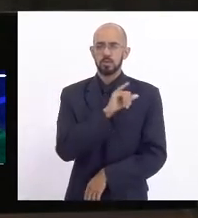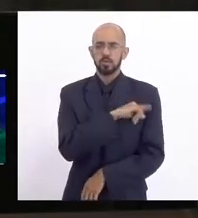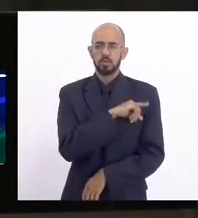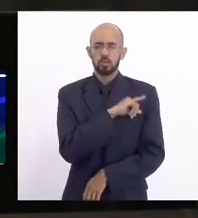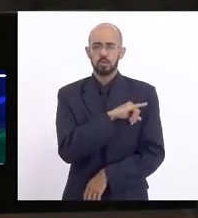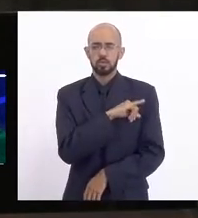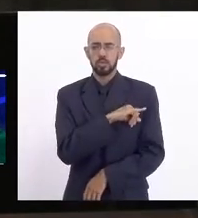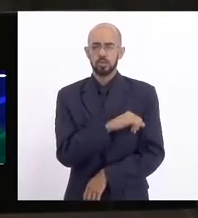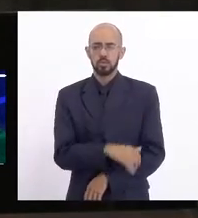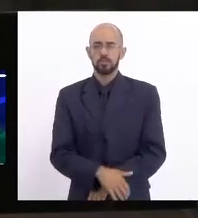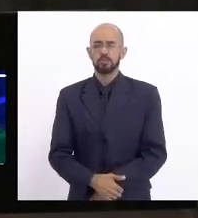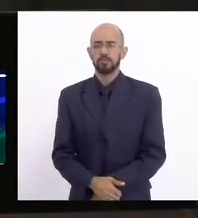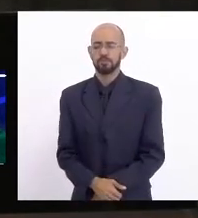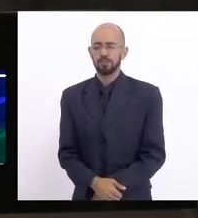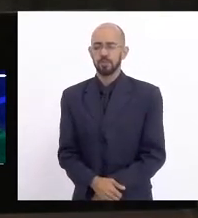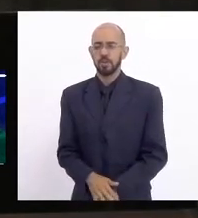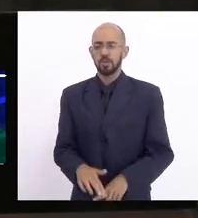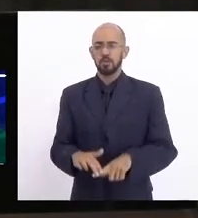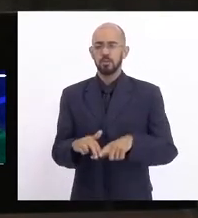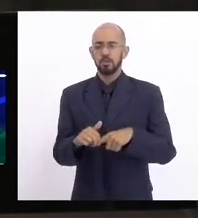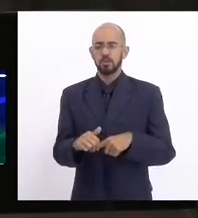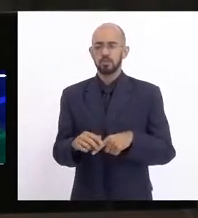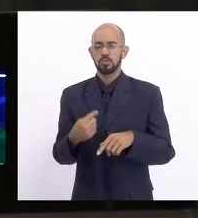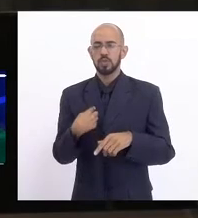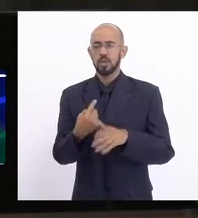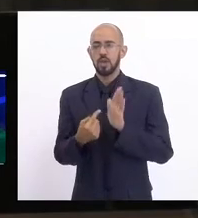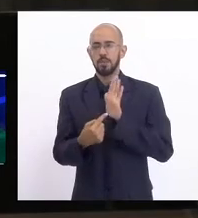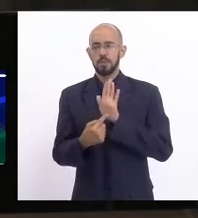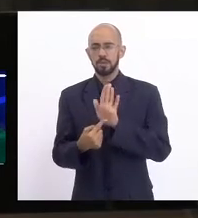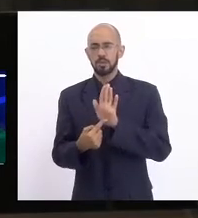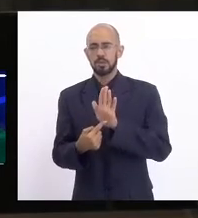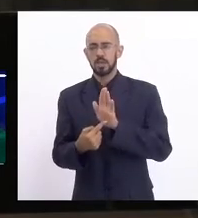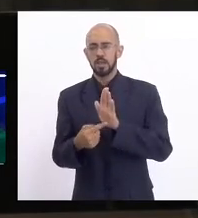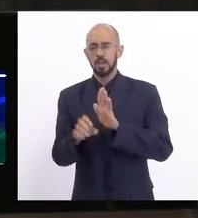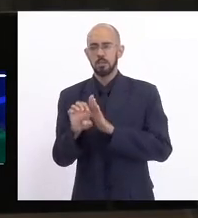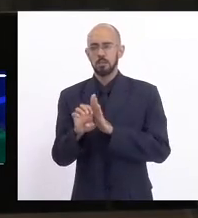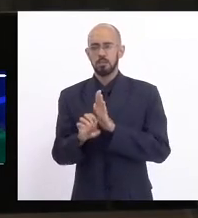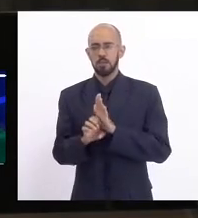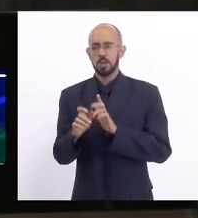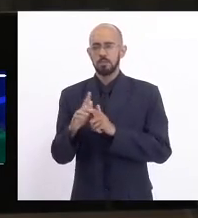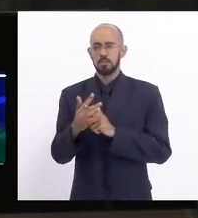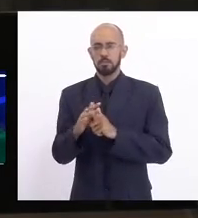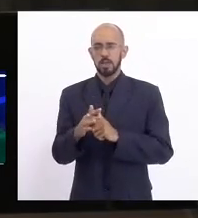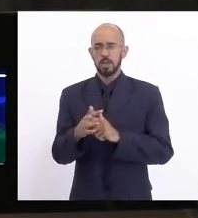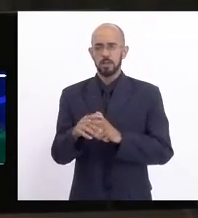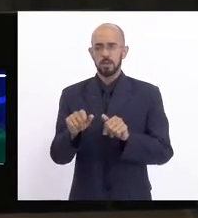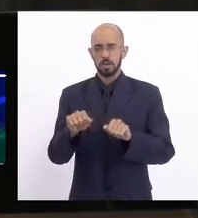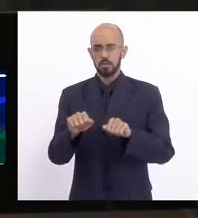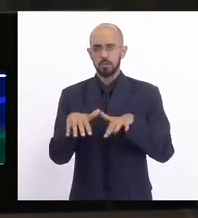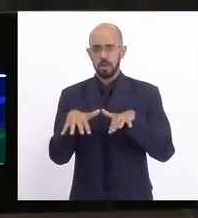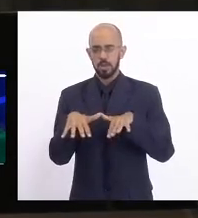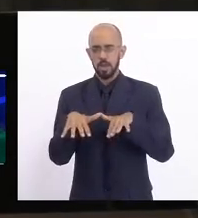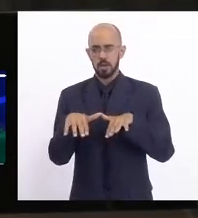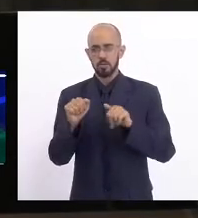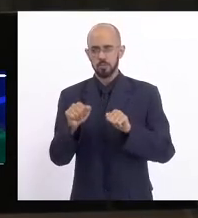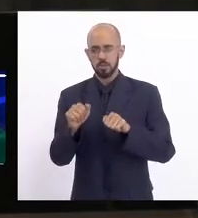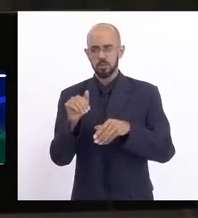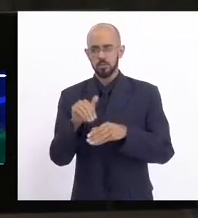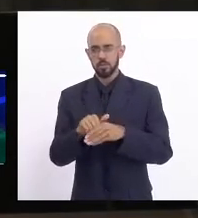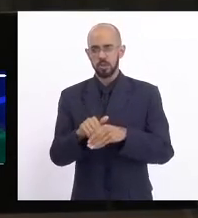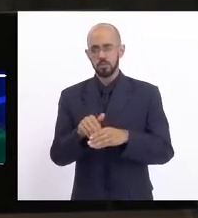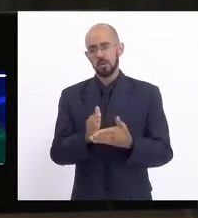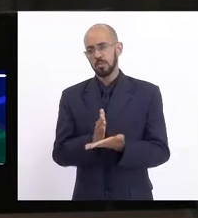Janeiro. E, por isso, eu apresentei uma emenda para que esse plenário possa deliberar pela